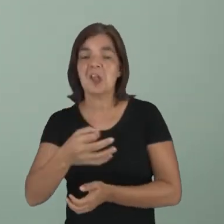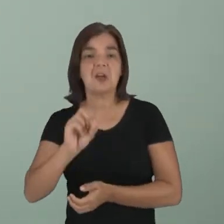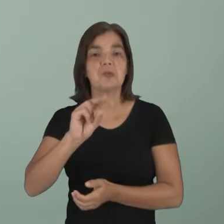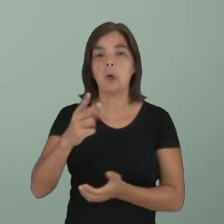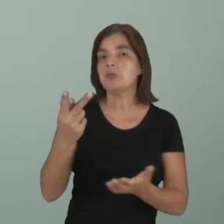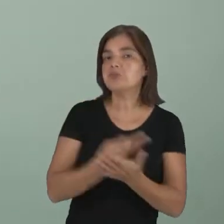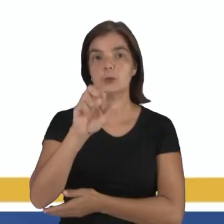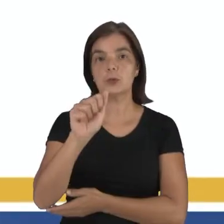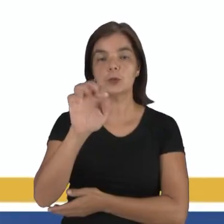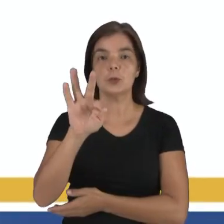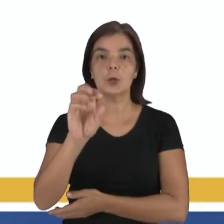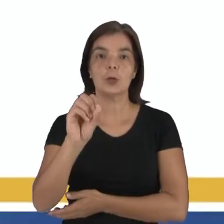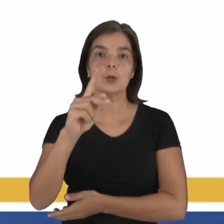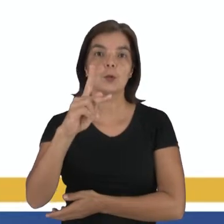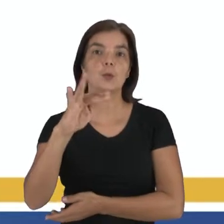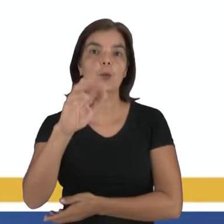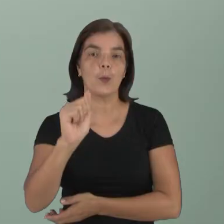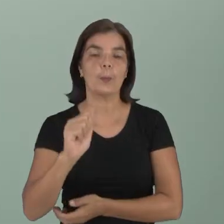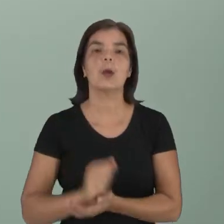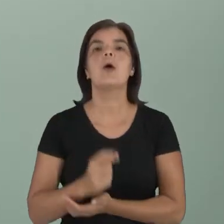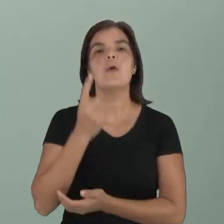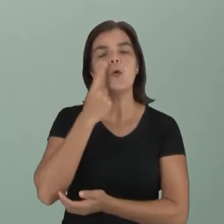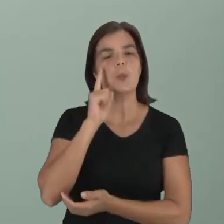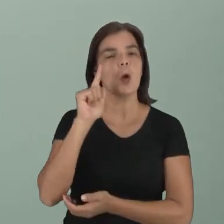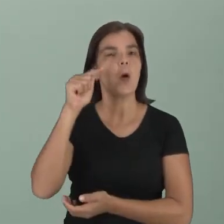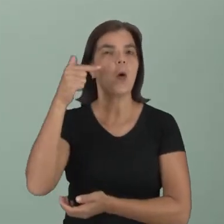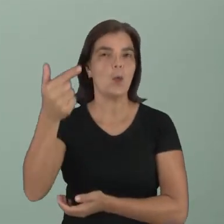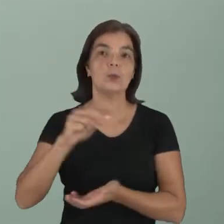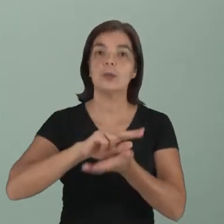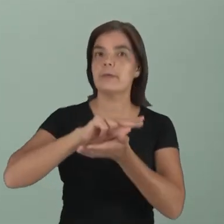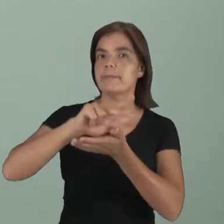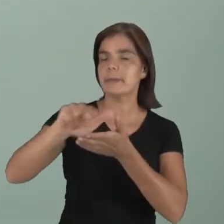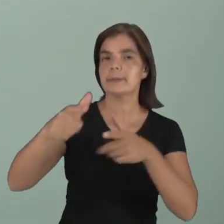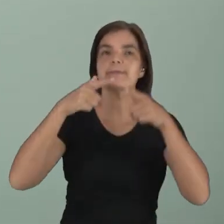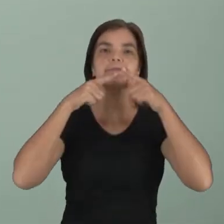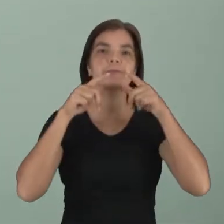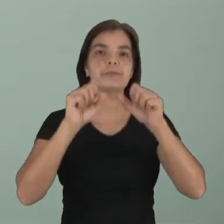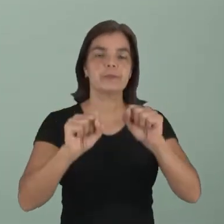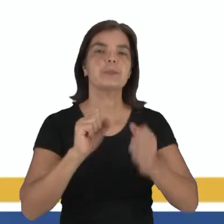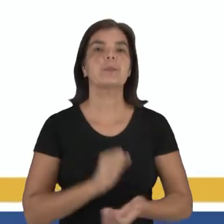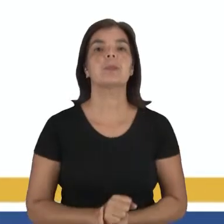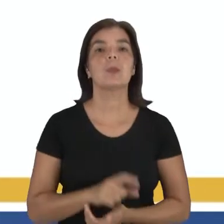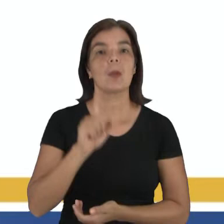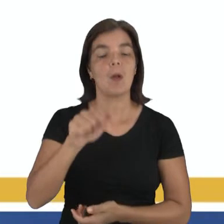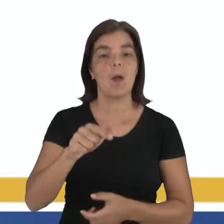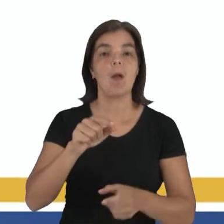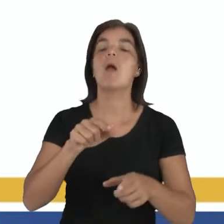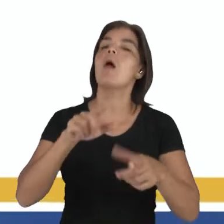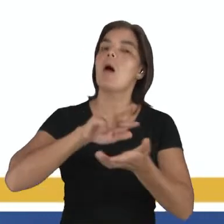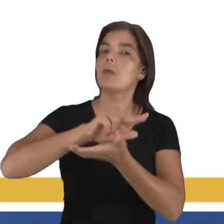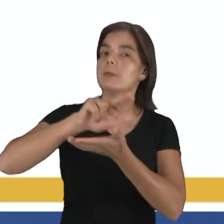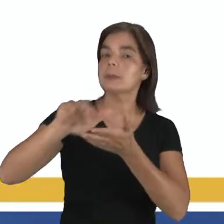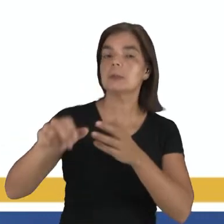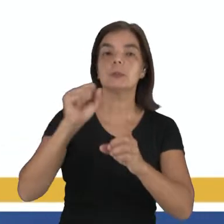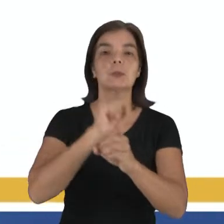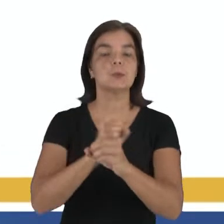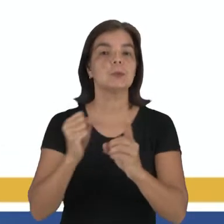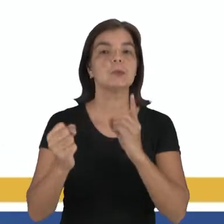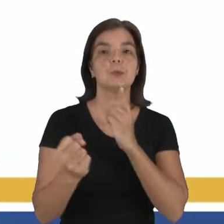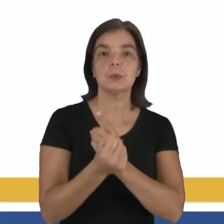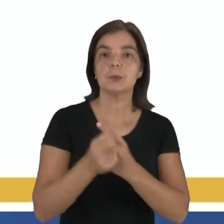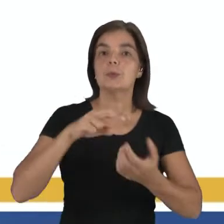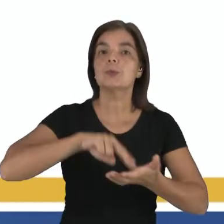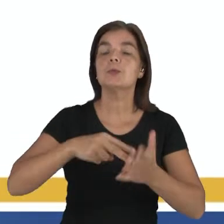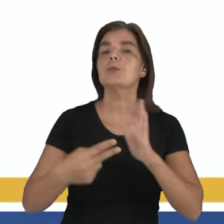há o errado. Agora vamos conhecer outro tipo de variação linguística, é a variação social. A